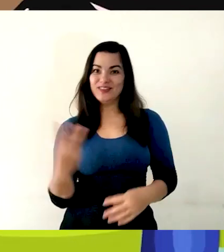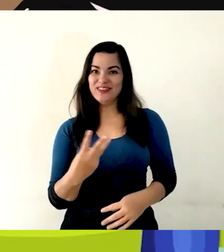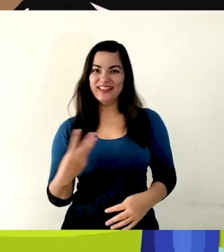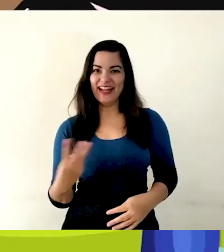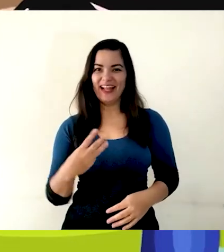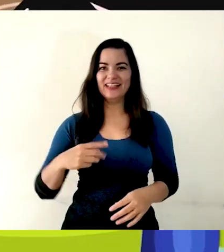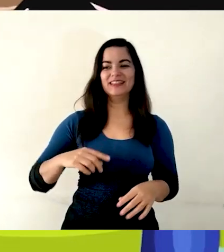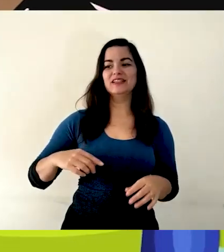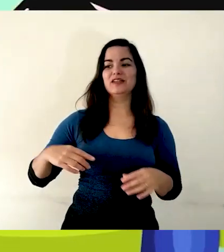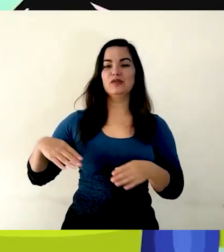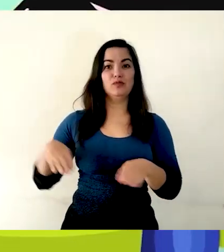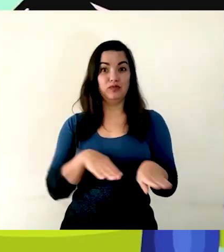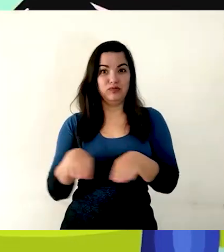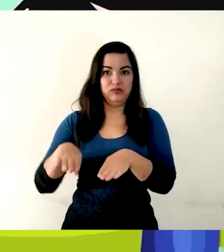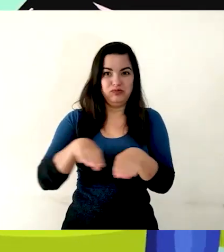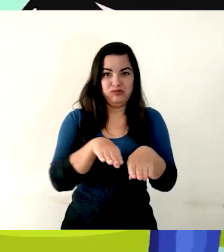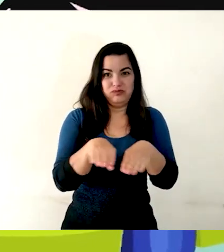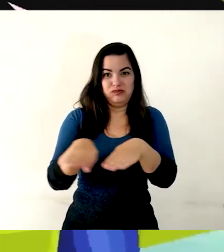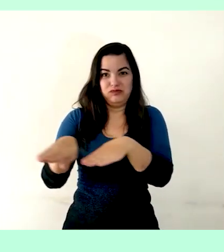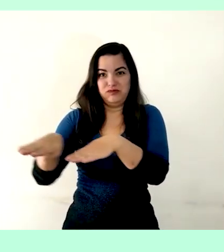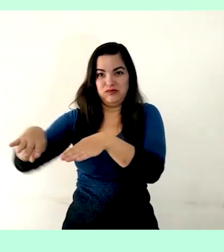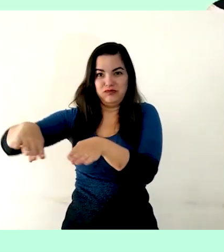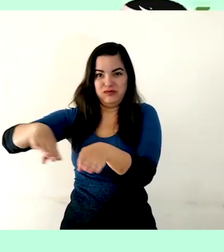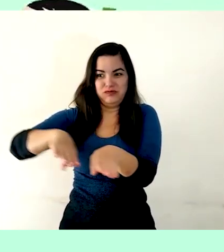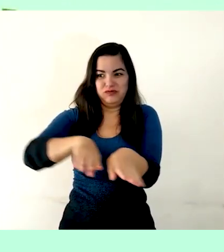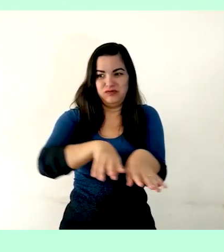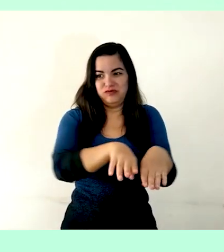Agora todo mundo!